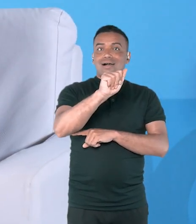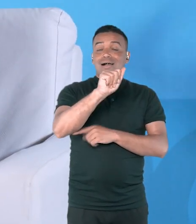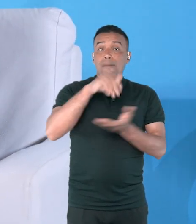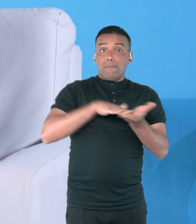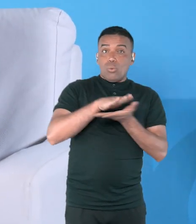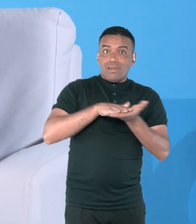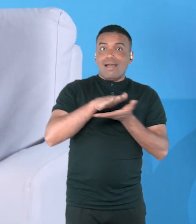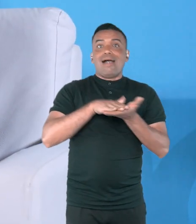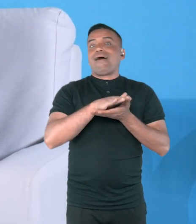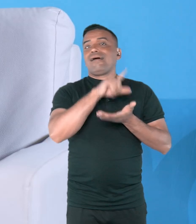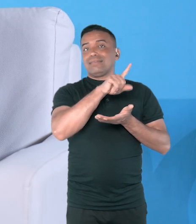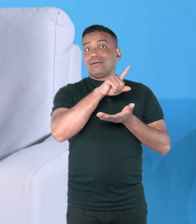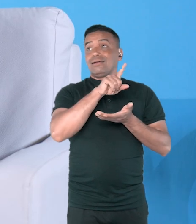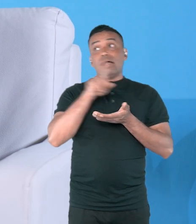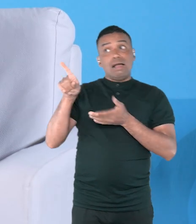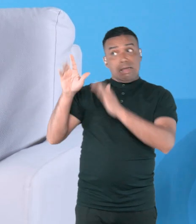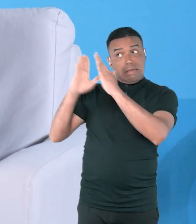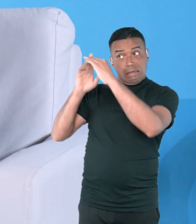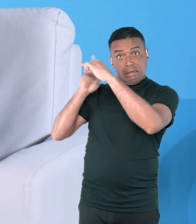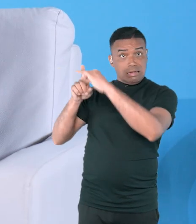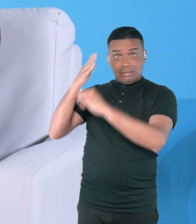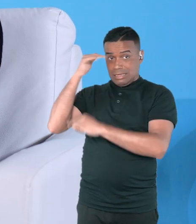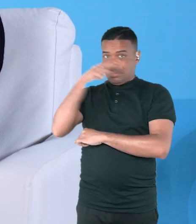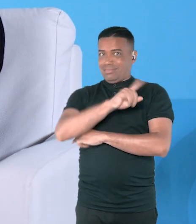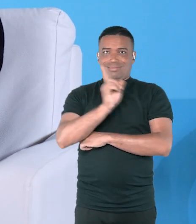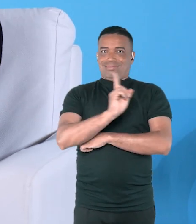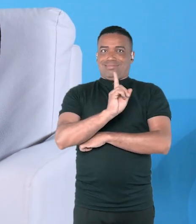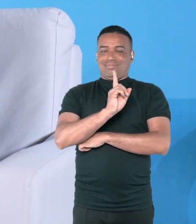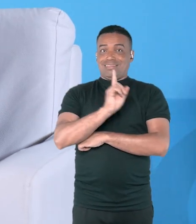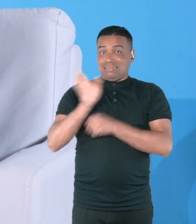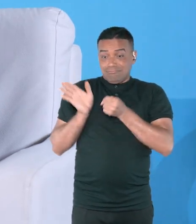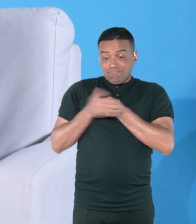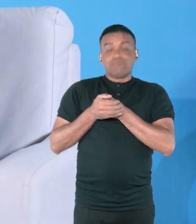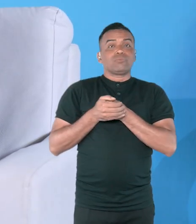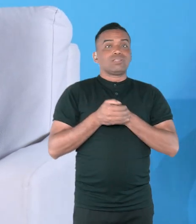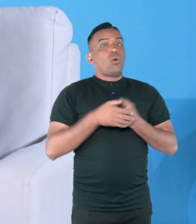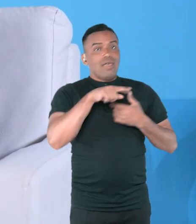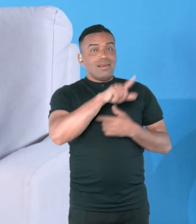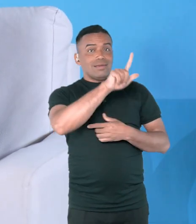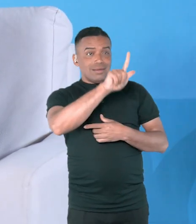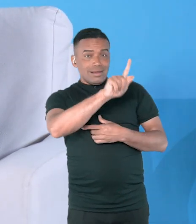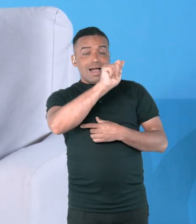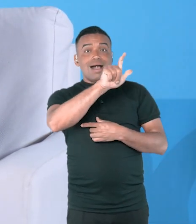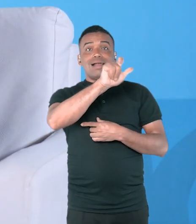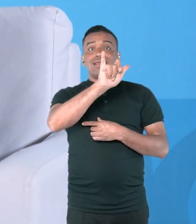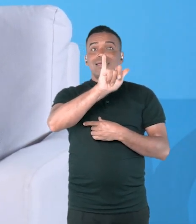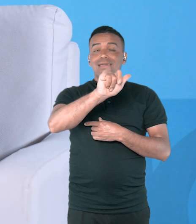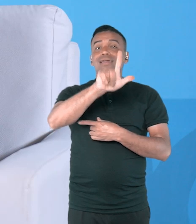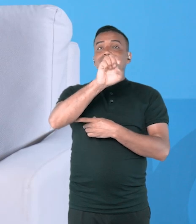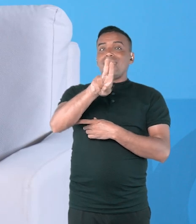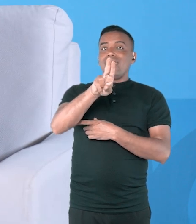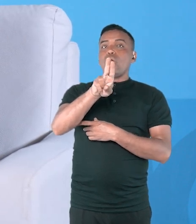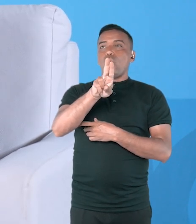publicada, resguardada, longe da Inquisição, e é o que a gente sabe dele até hoje. Mesmo depois dele ter negado, ele ainda